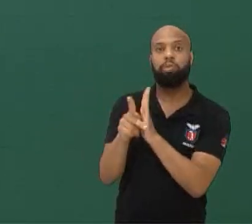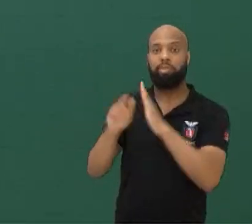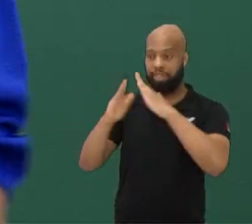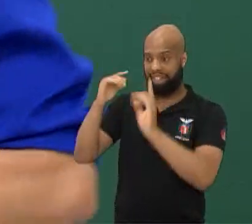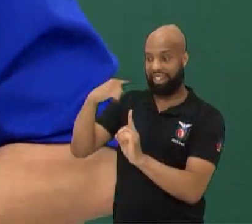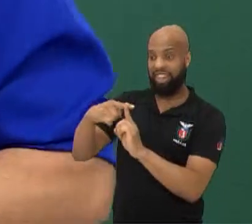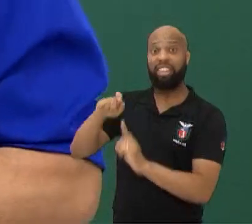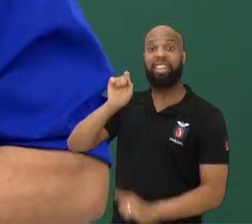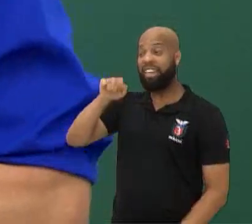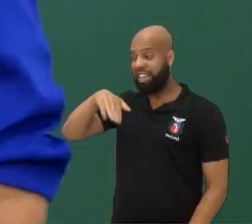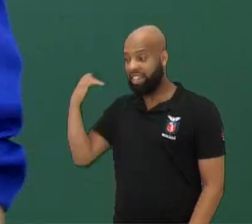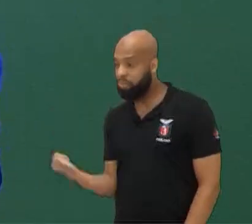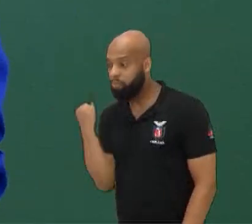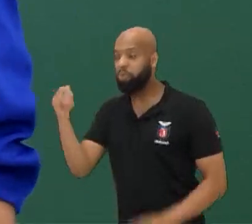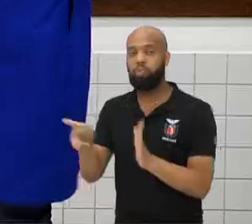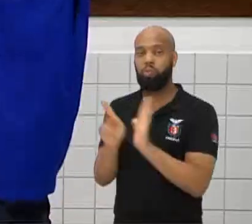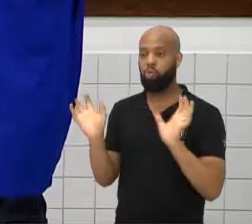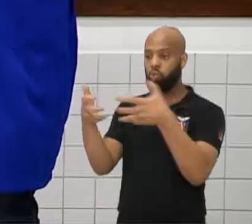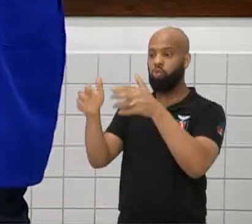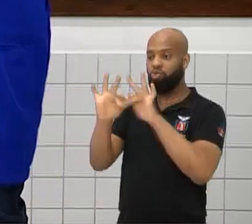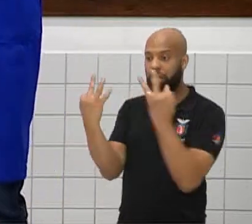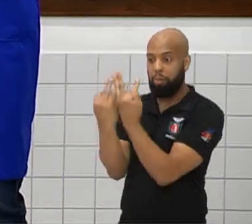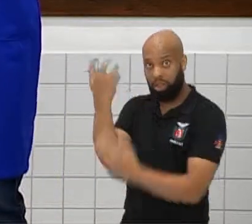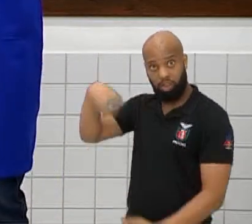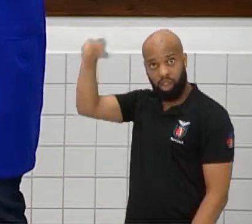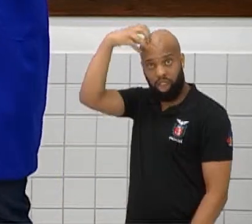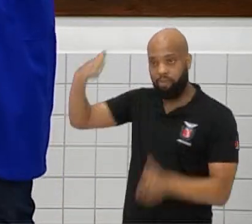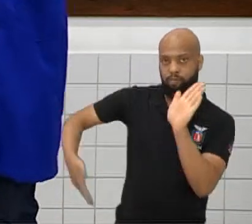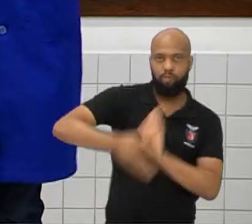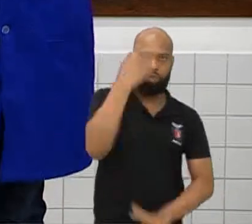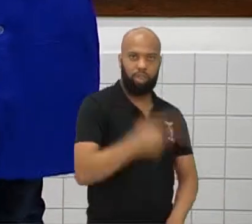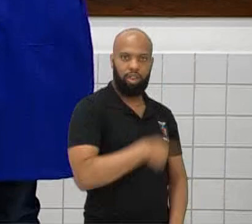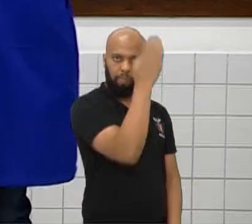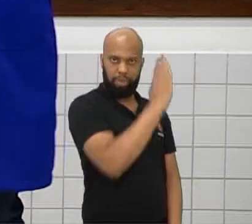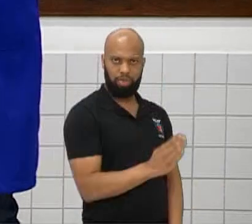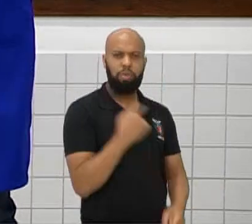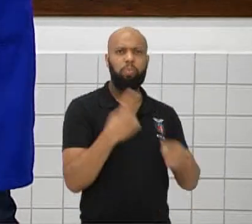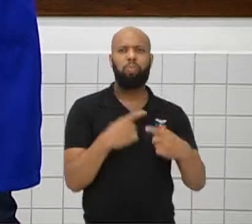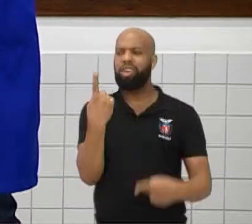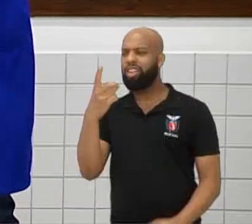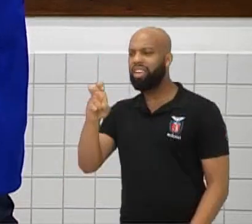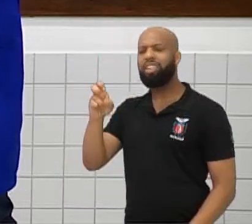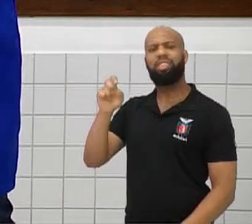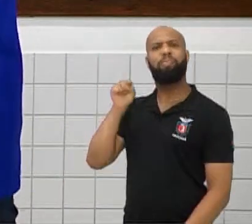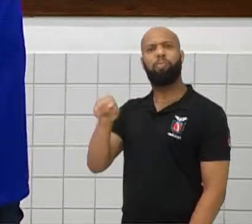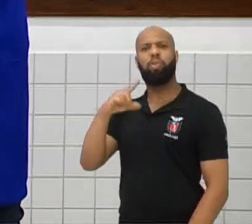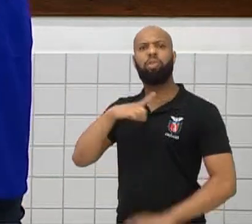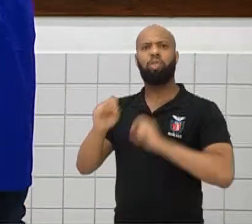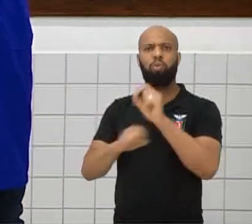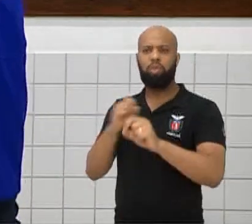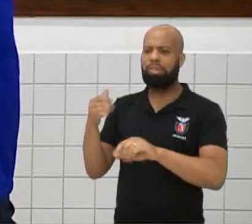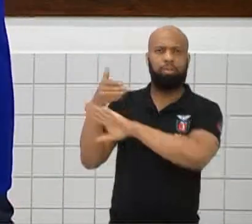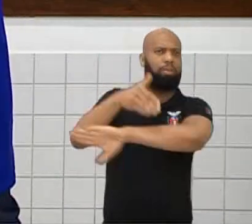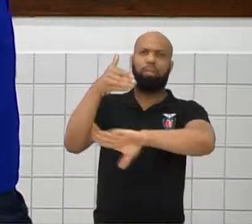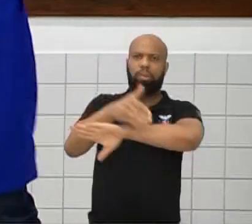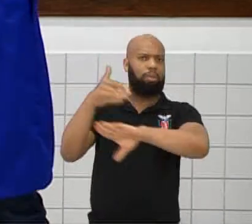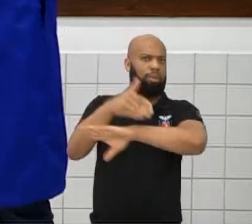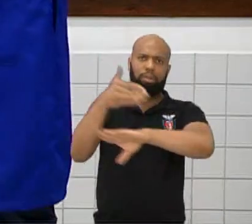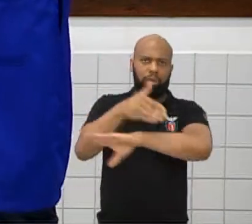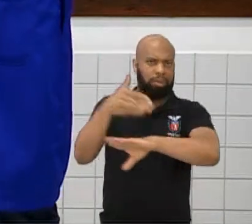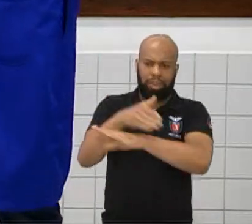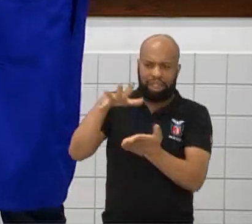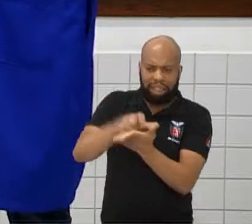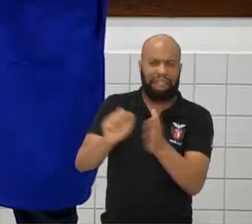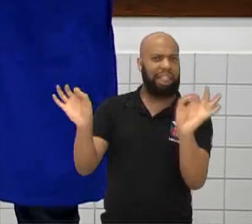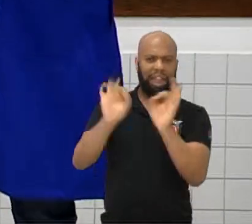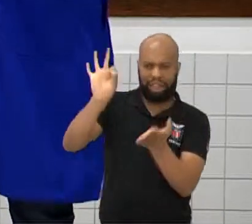vieram fugindo embora para o Brasil. Por que mais ou menos 15 mil? Não tinha passagem, um cadastro. Entra quem tiver que entrar.